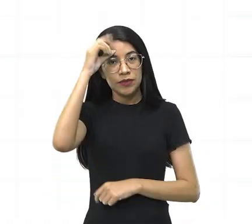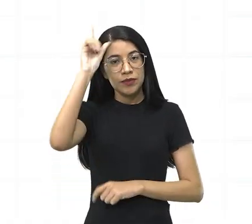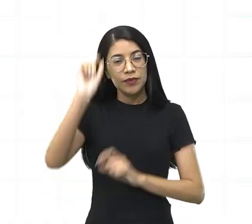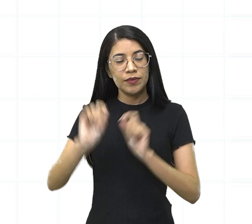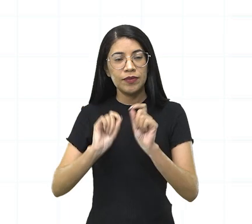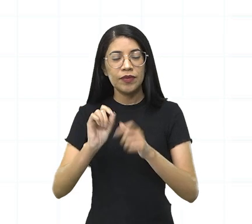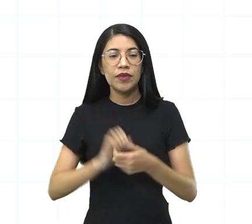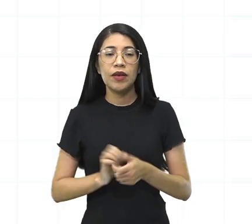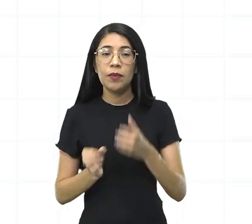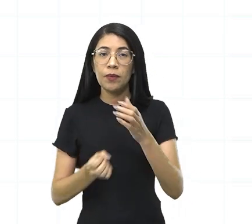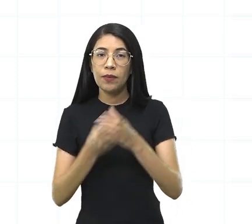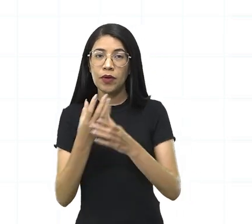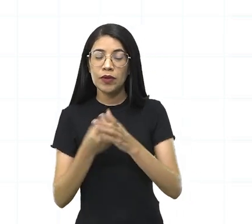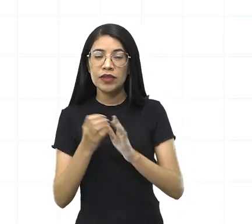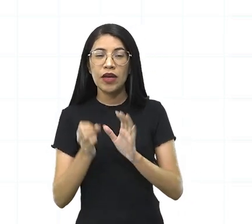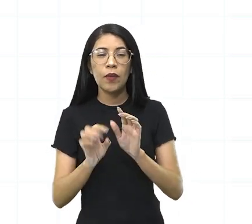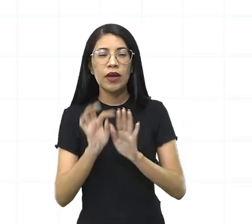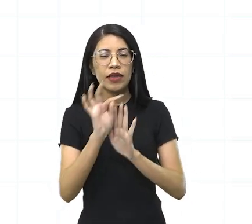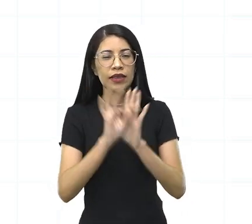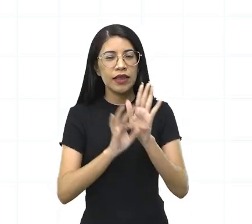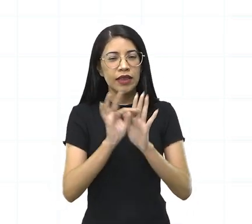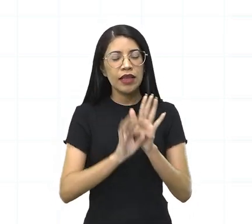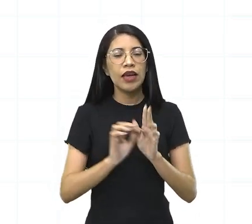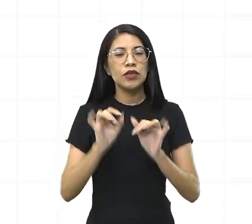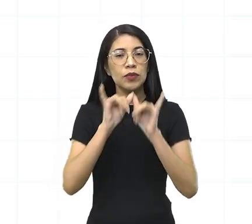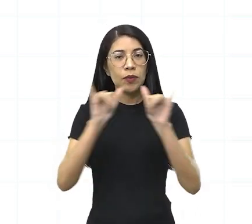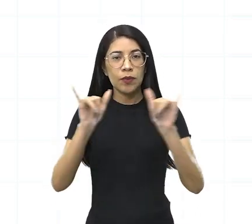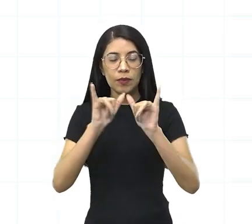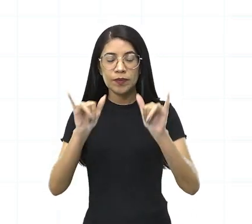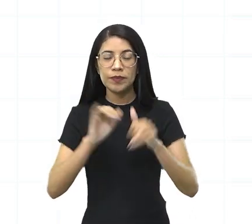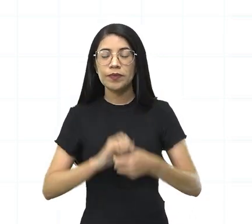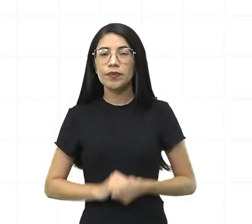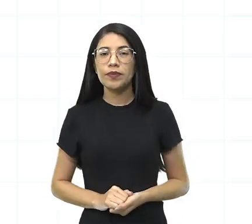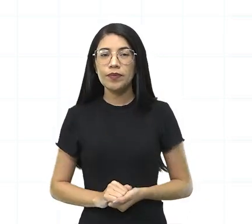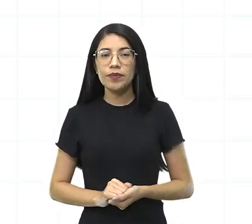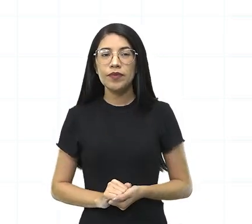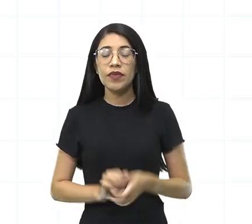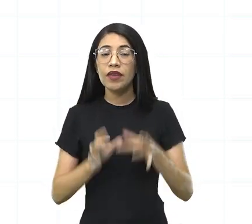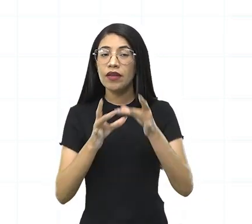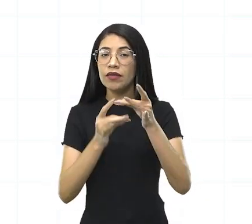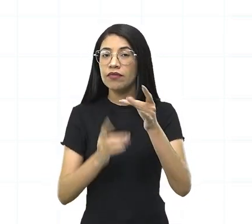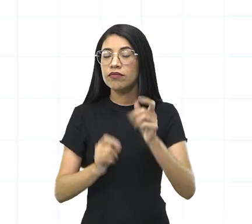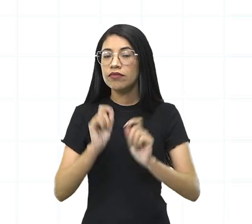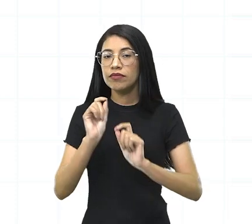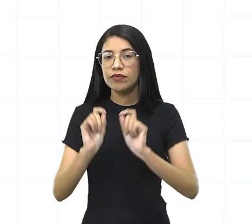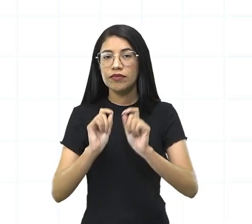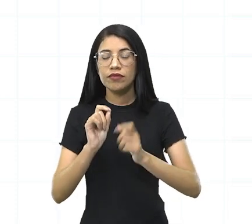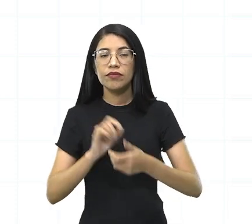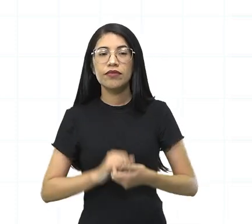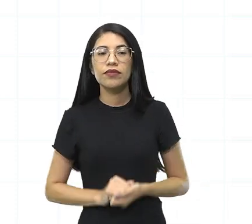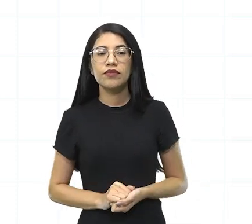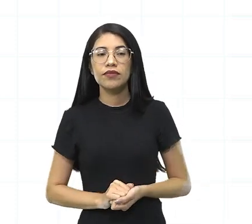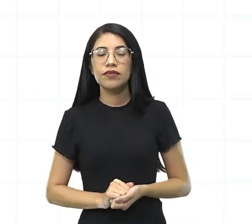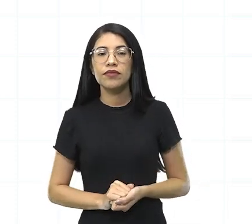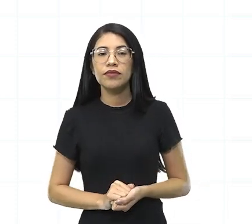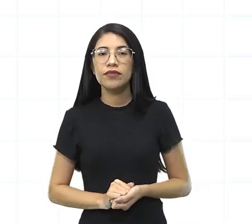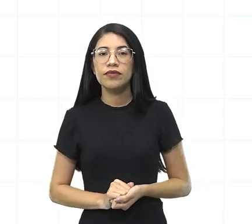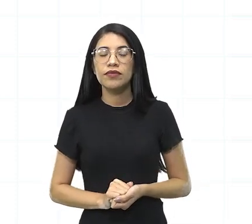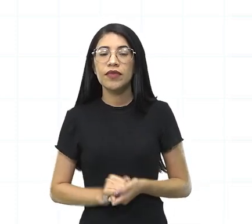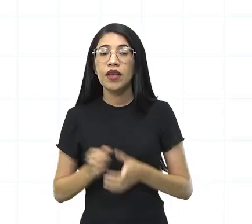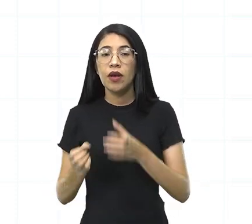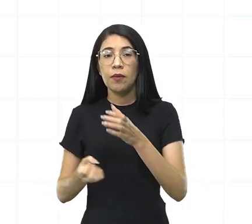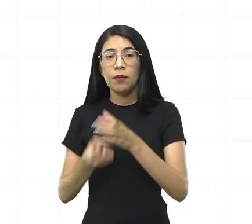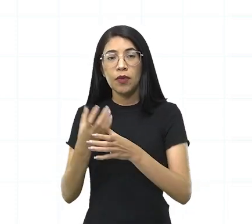conhecimento, nós temos produção e edição de textos publicitários. O detalhamento, nós